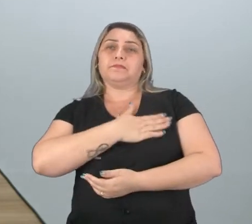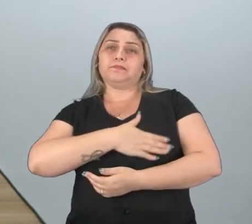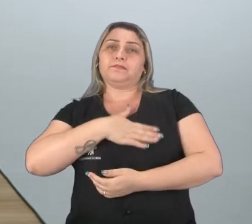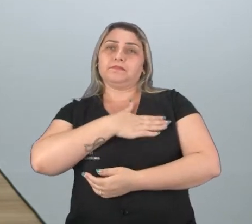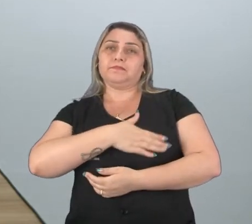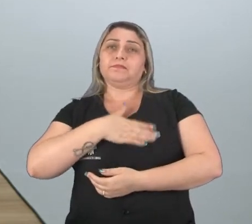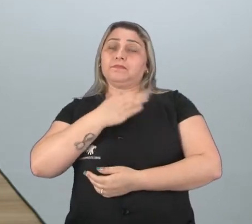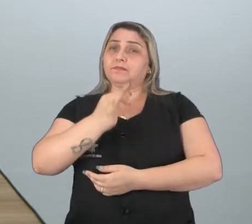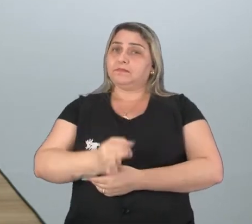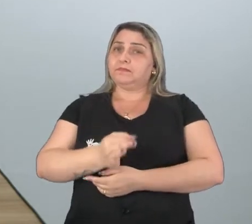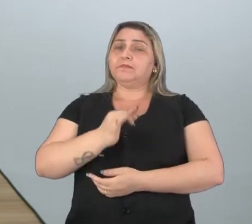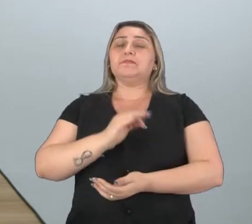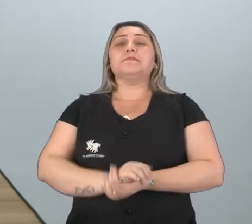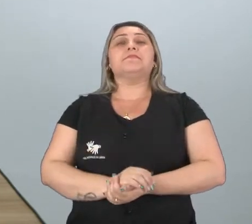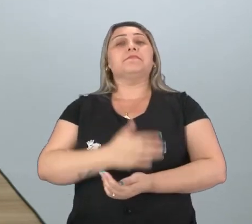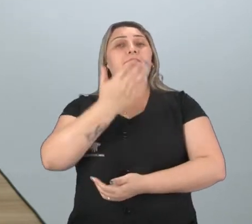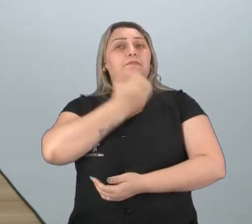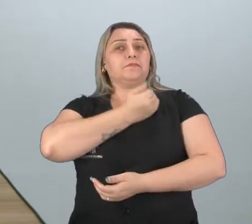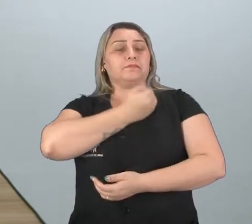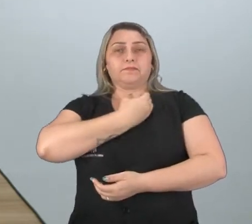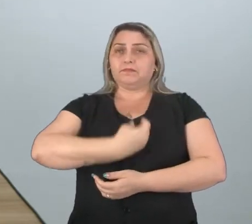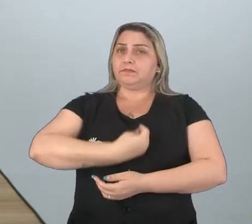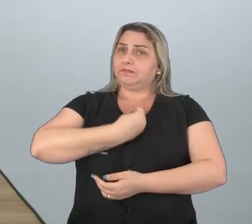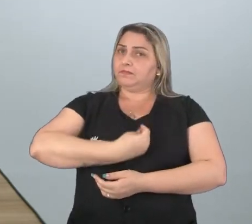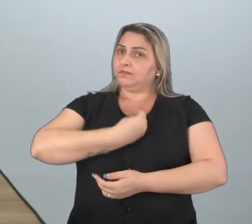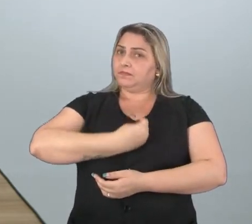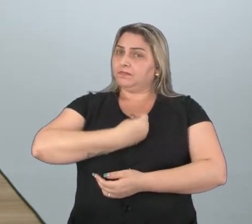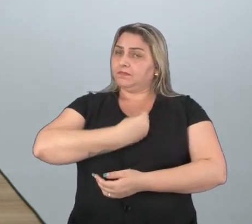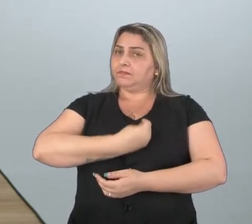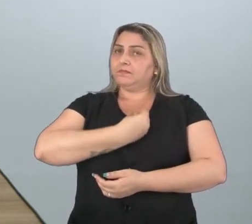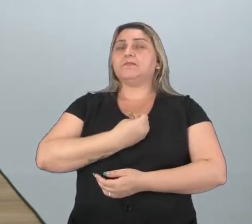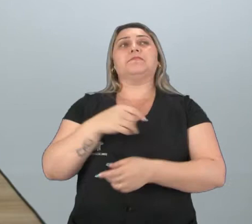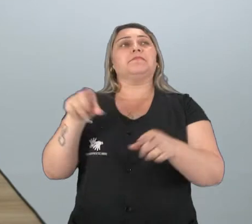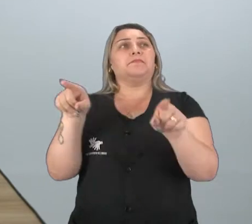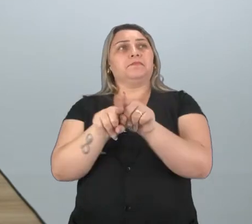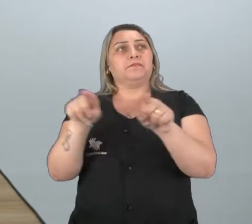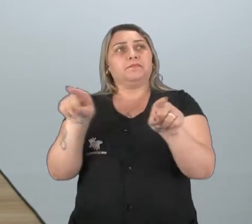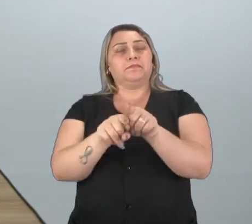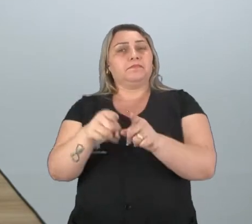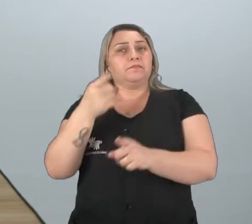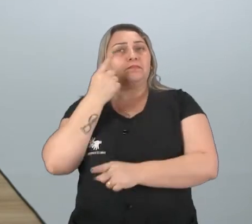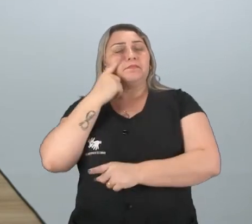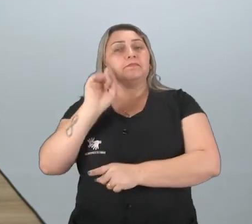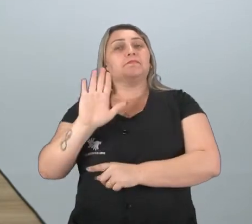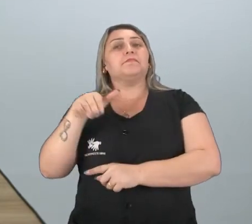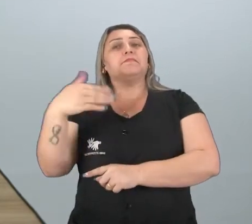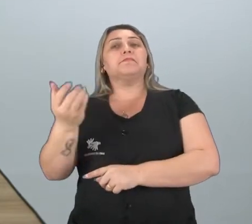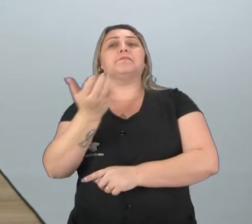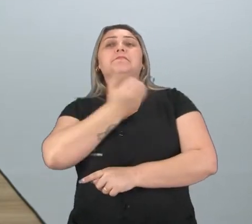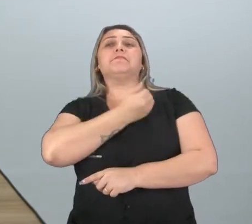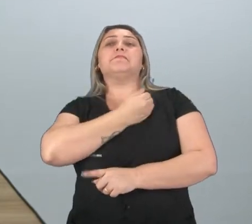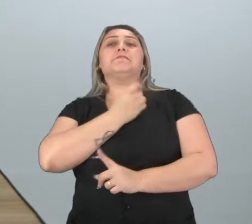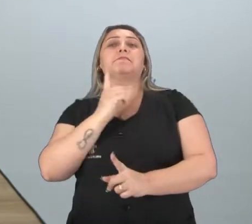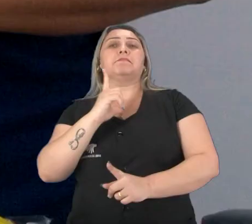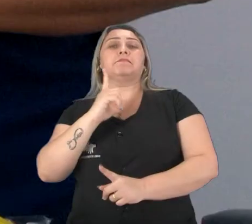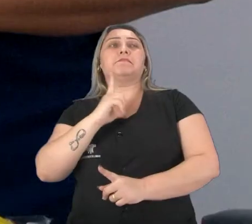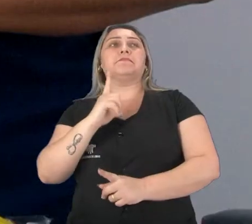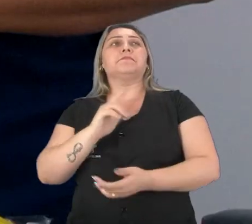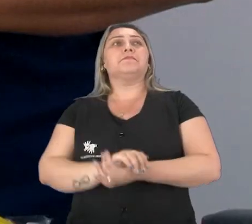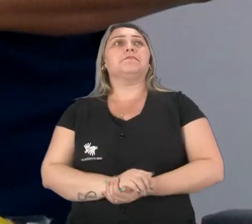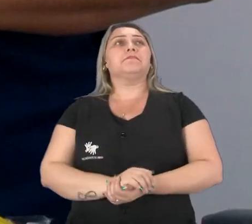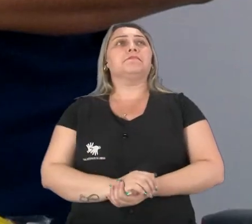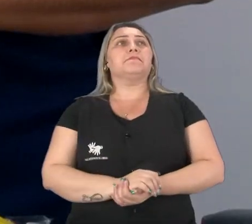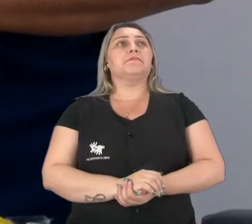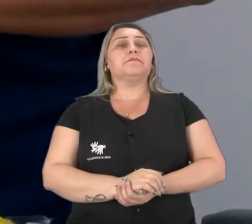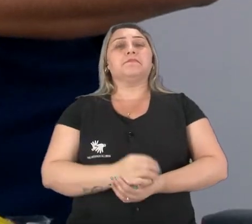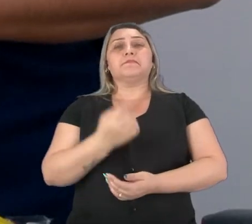certo? Então, os números estão presentes aqui também. Vamos ver quais são os números que aparecem? Aqui neste